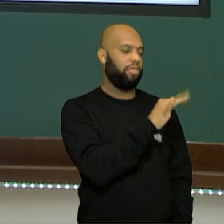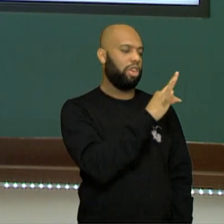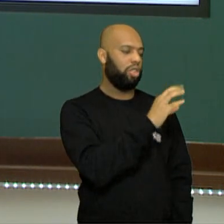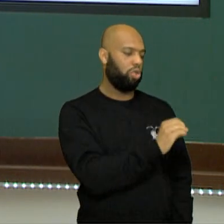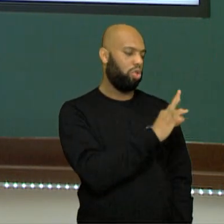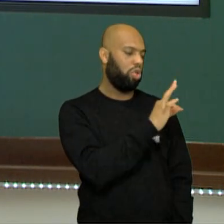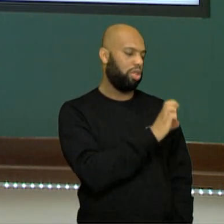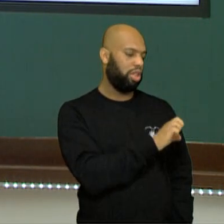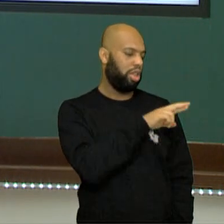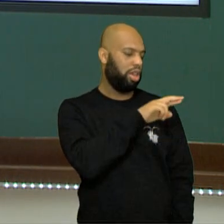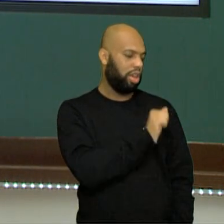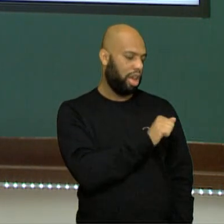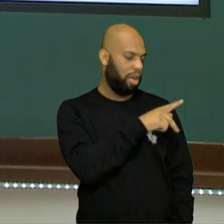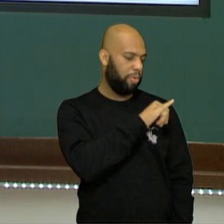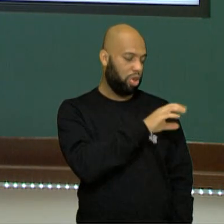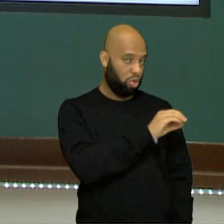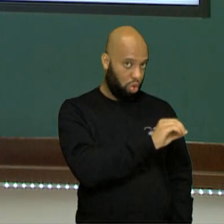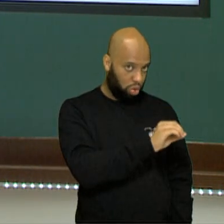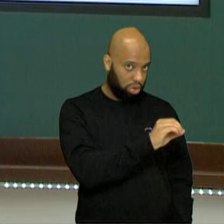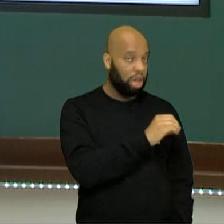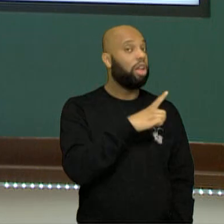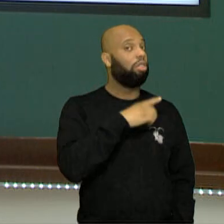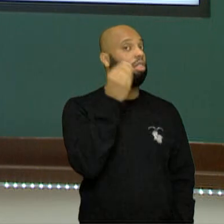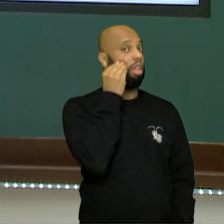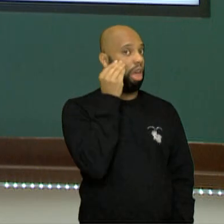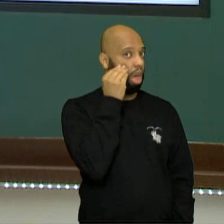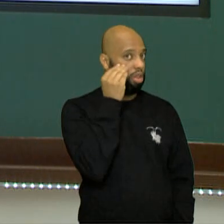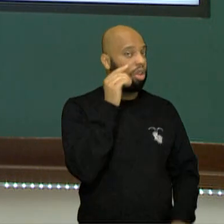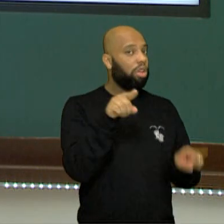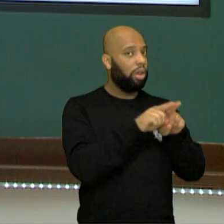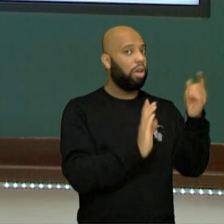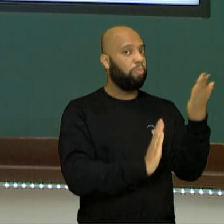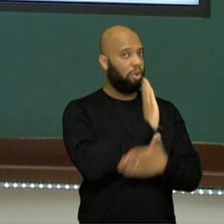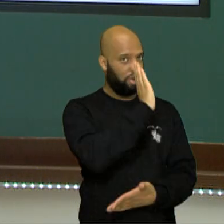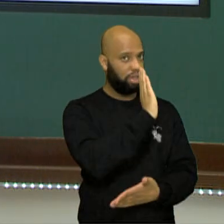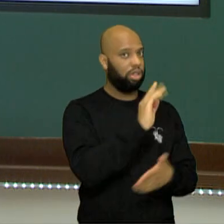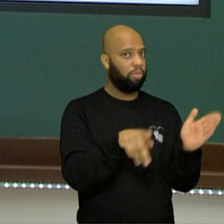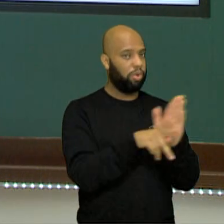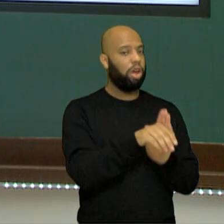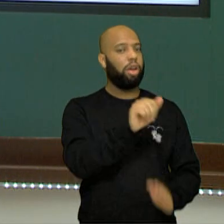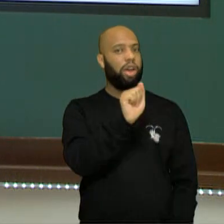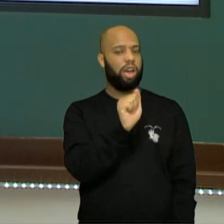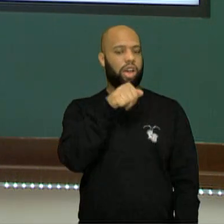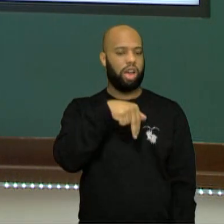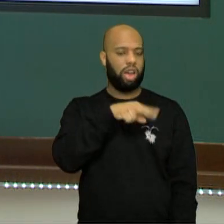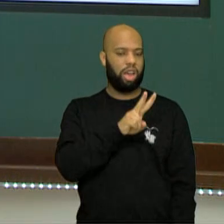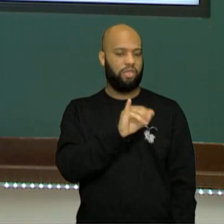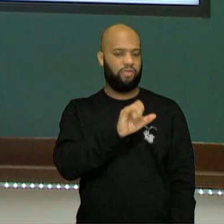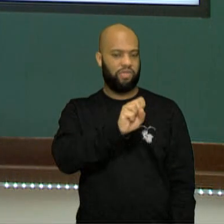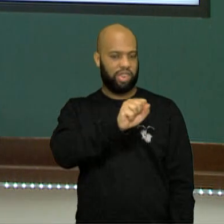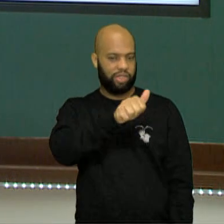que passam por testes e também por aprovação da Anvisa.